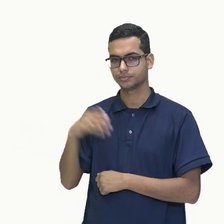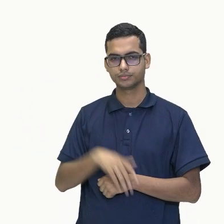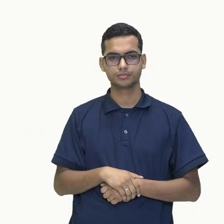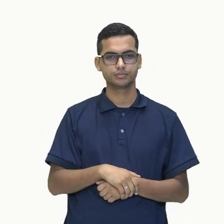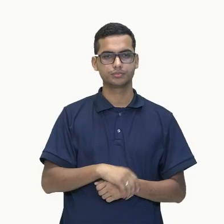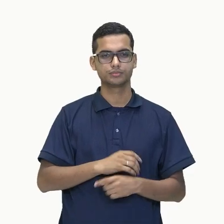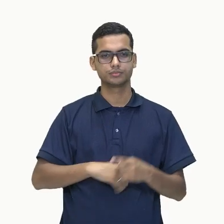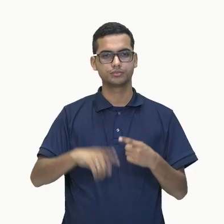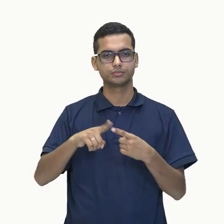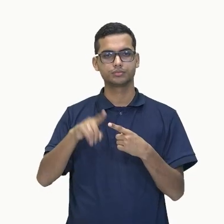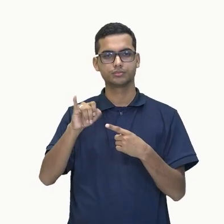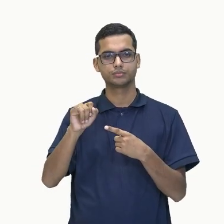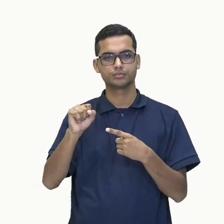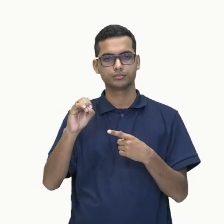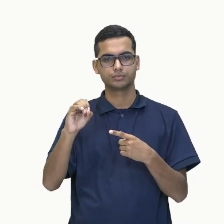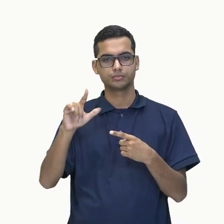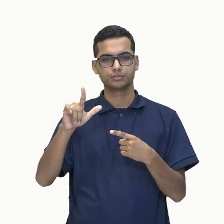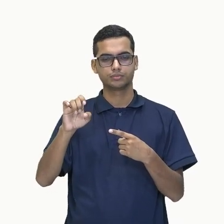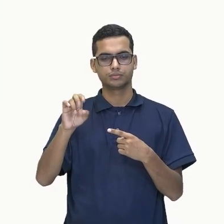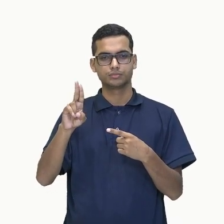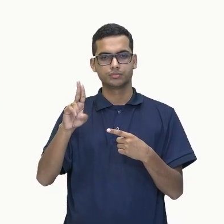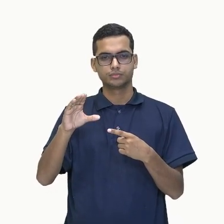metionina, trionina,